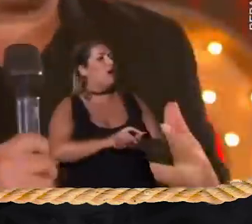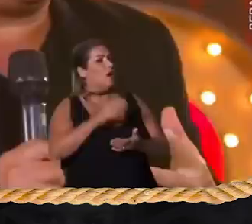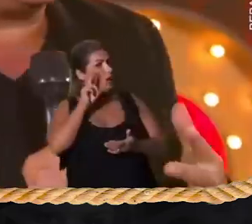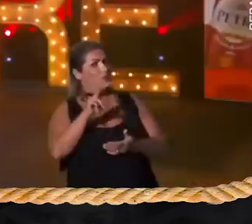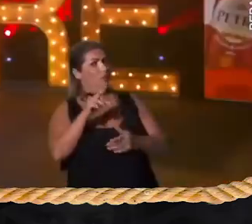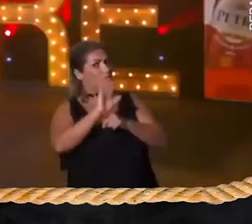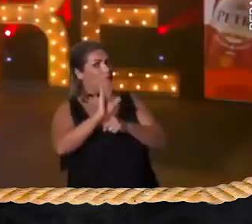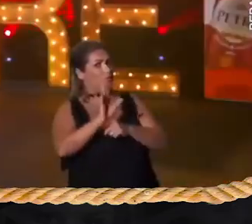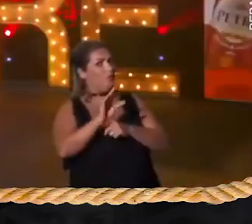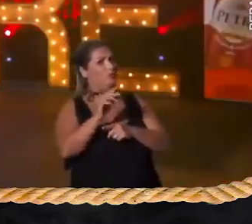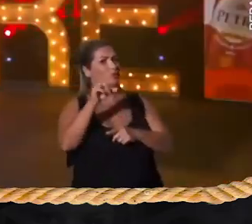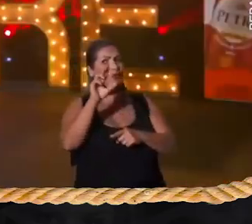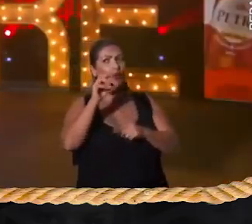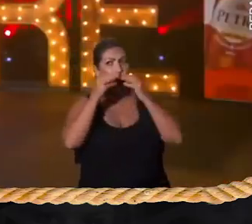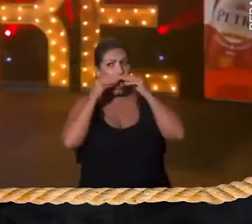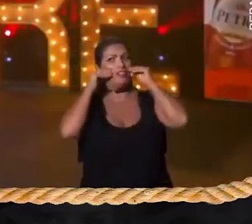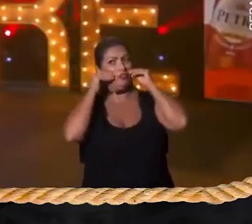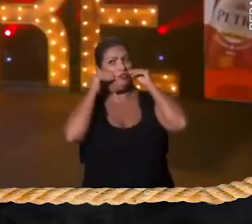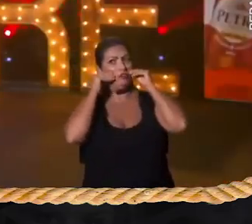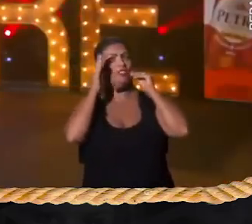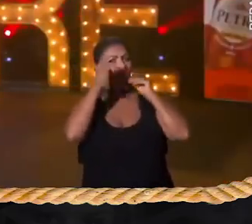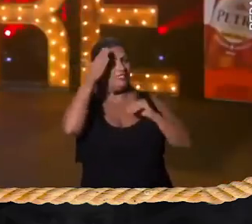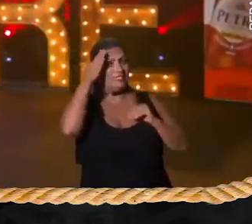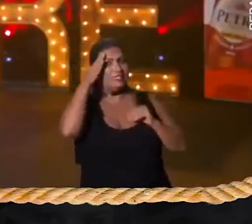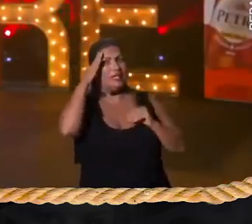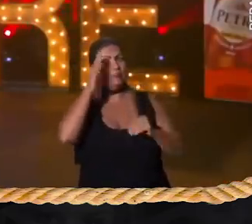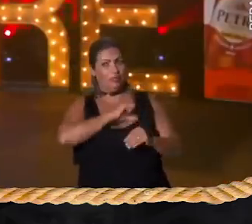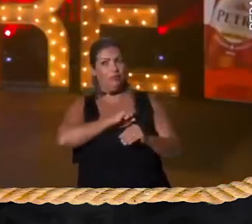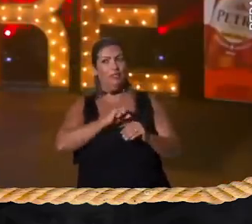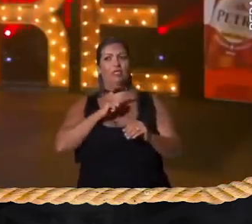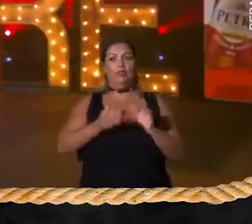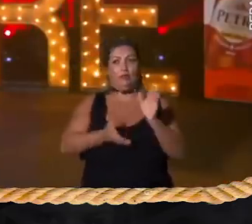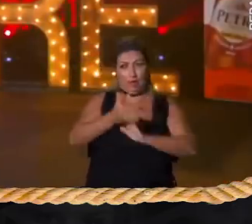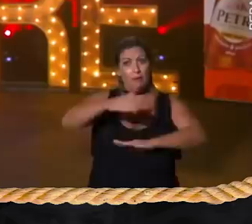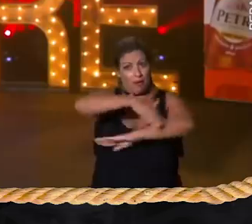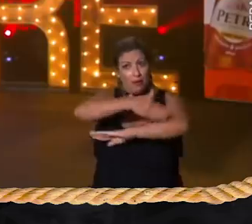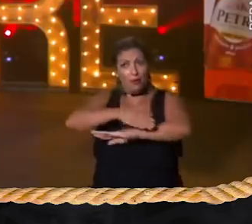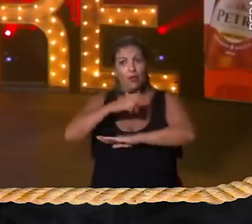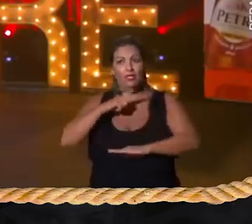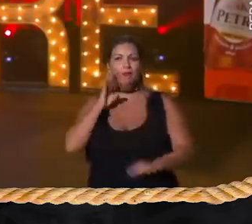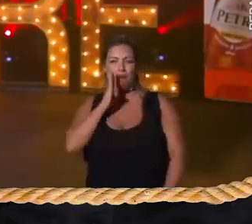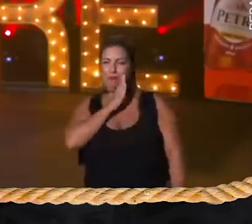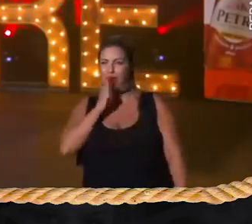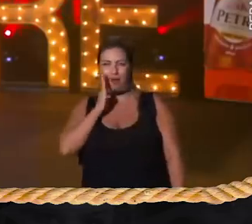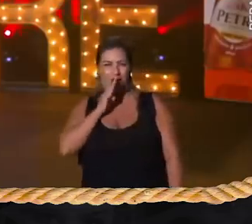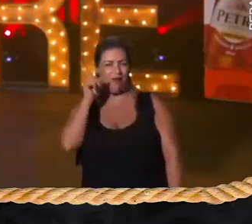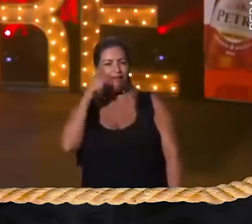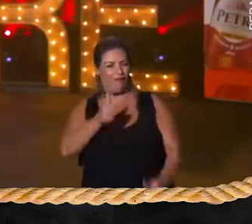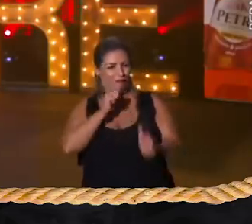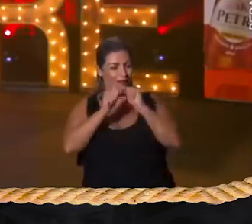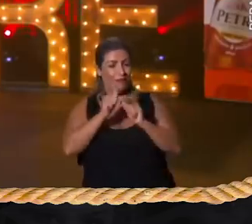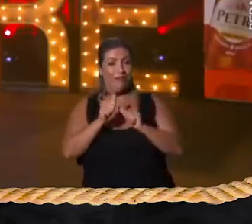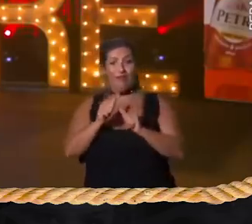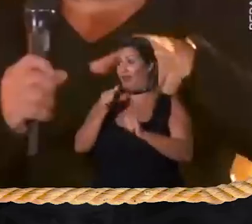sabe que eu te amo, mas vou falar um negócio pra você. Quando você sair pra rua, que for pra aquele boteco que você sempre vai... Que não paga também, já tem 6